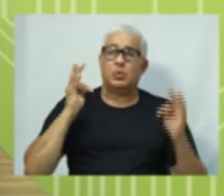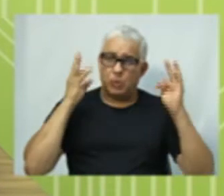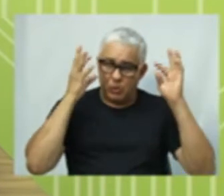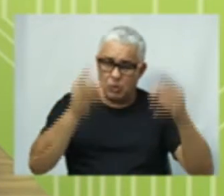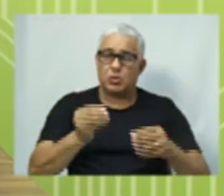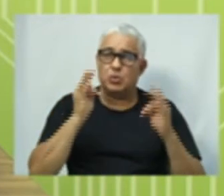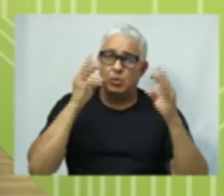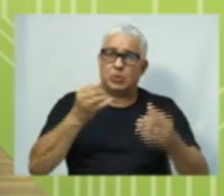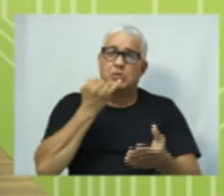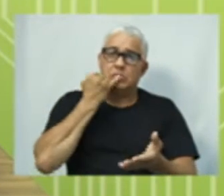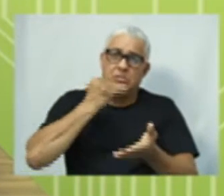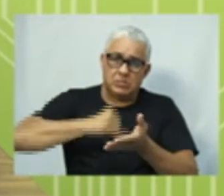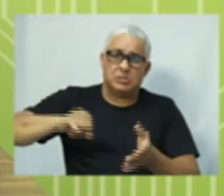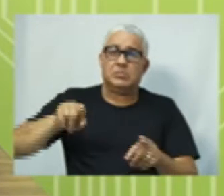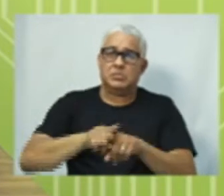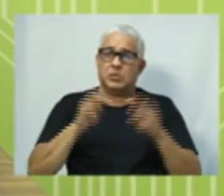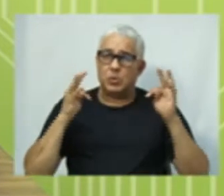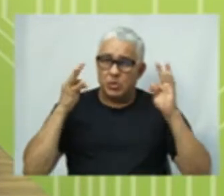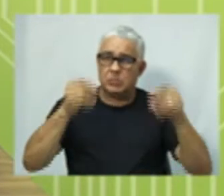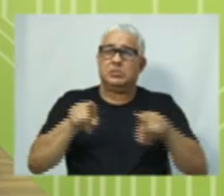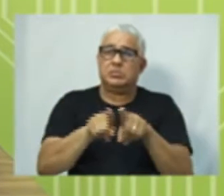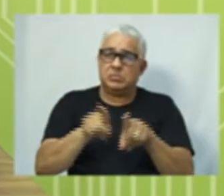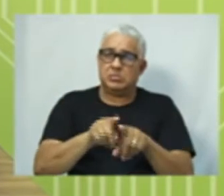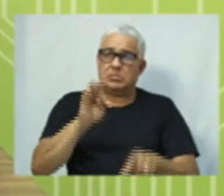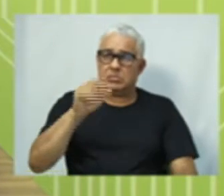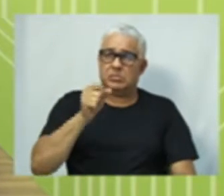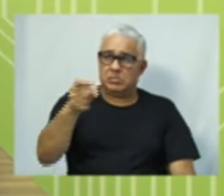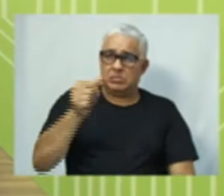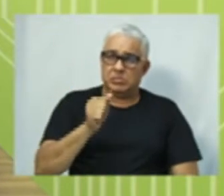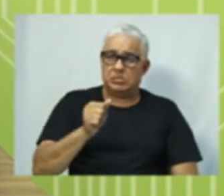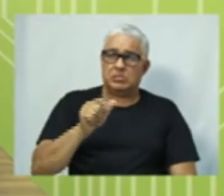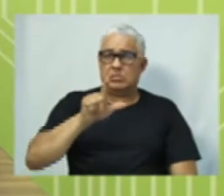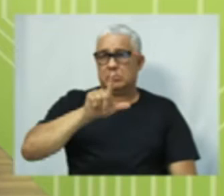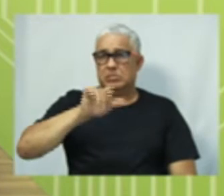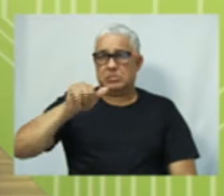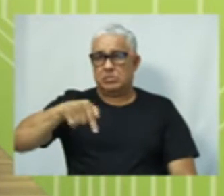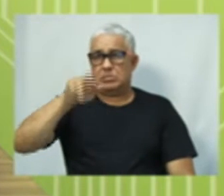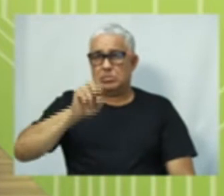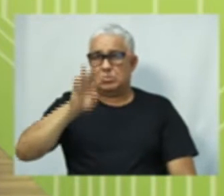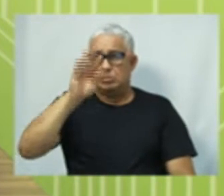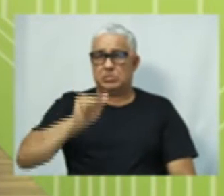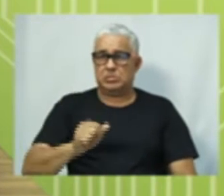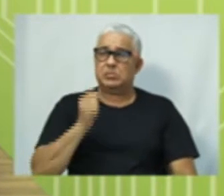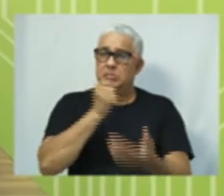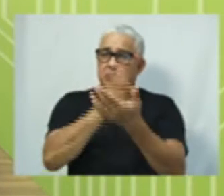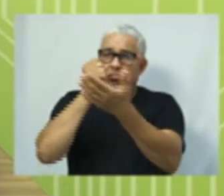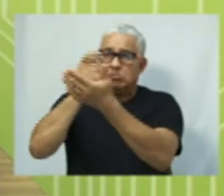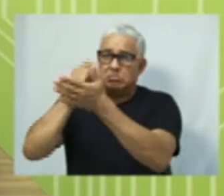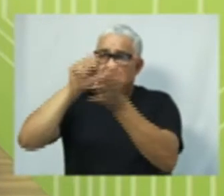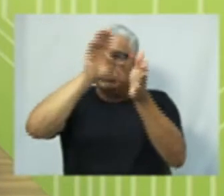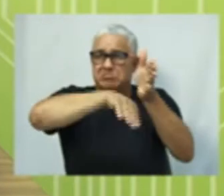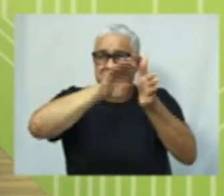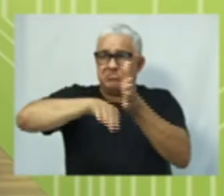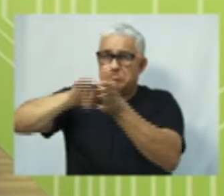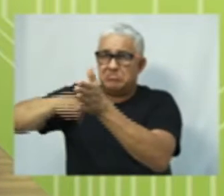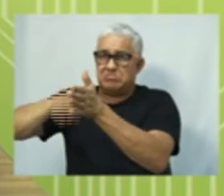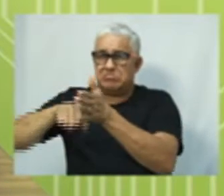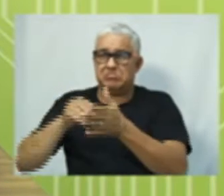pagos, quanto de taxa de alíquota será pago, quanto isso incidirá sobre os seus